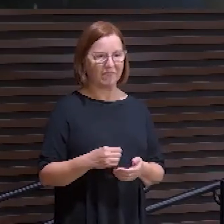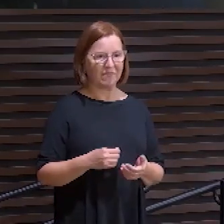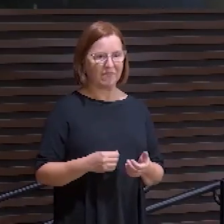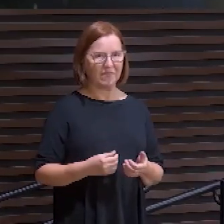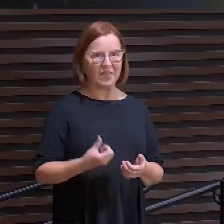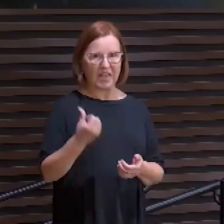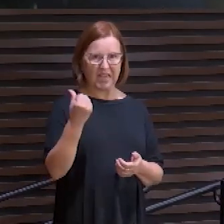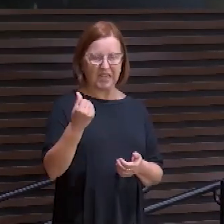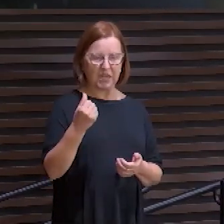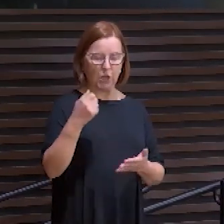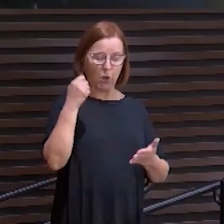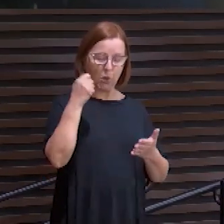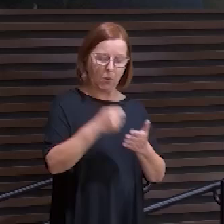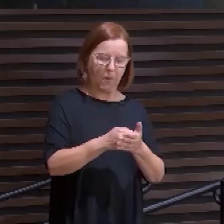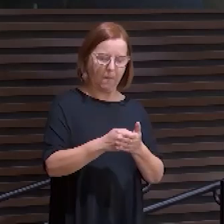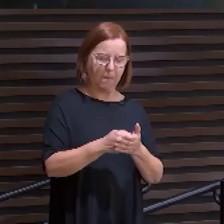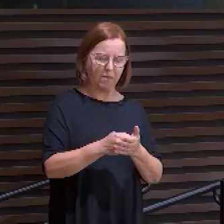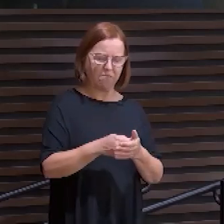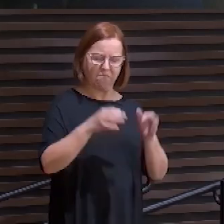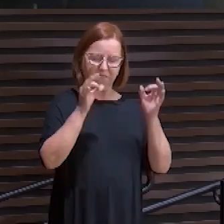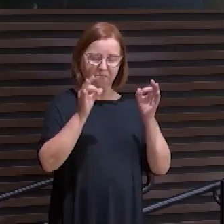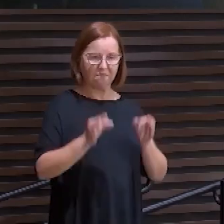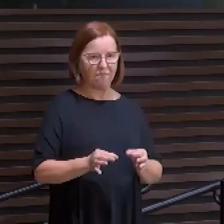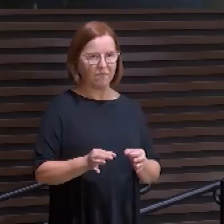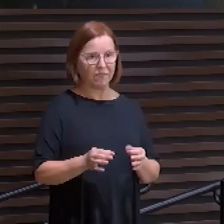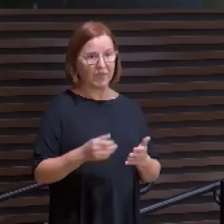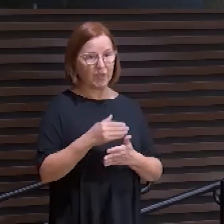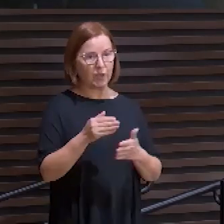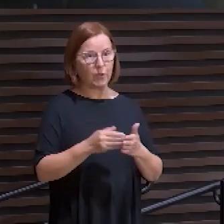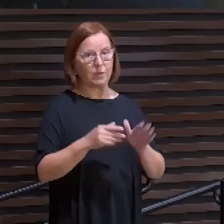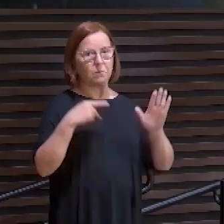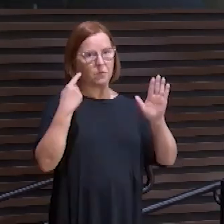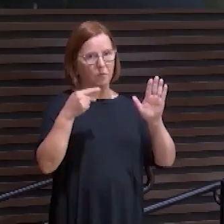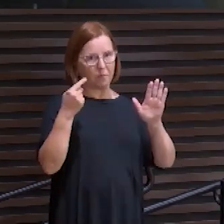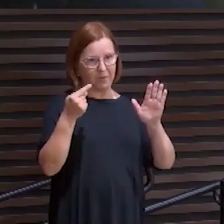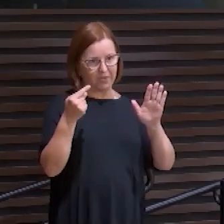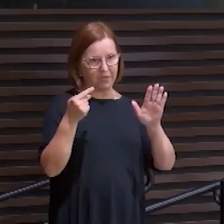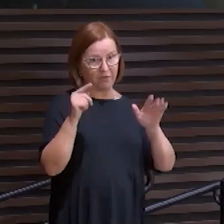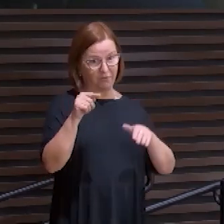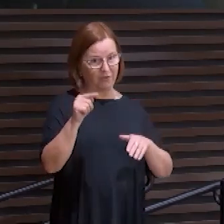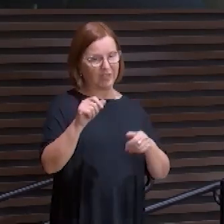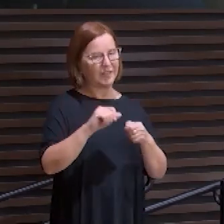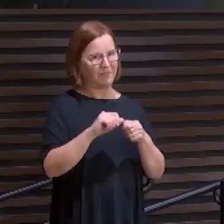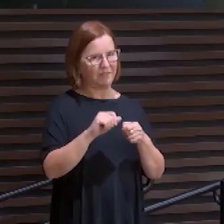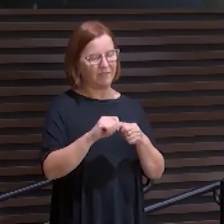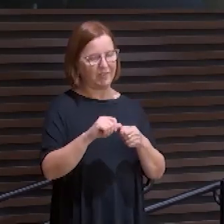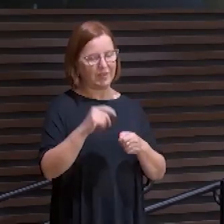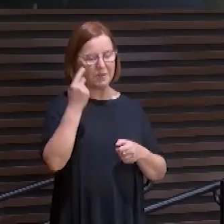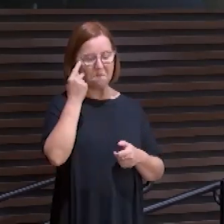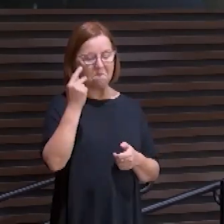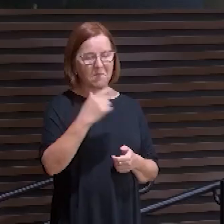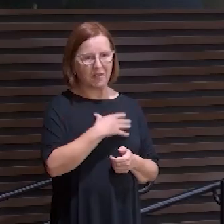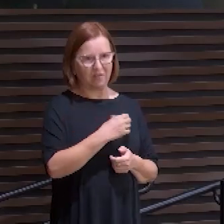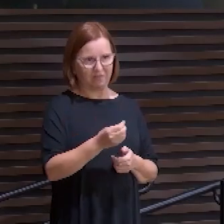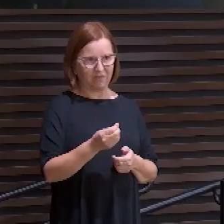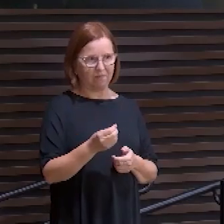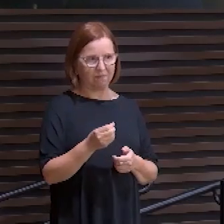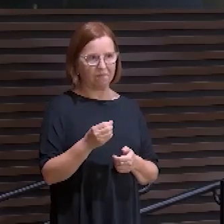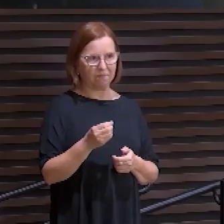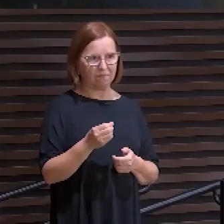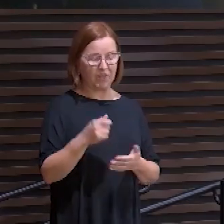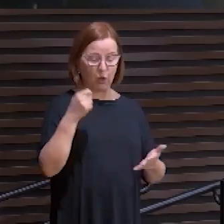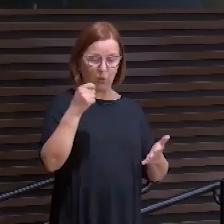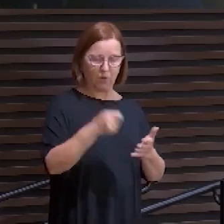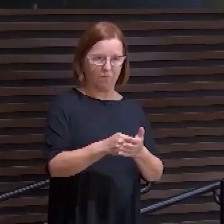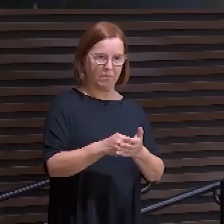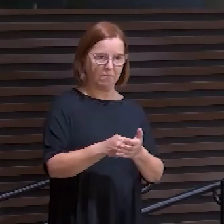cumpra rigorosamente todas as promessas que você fez a seus filhos.